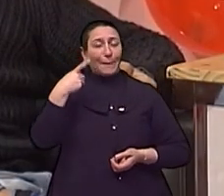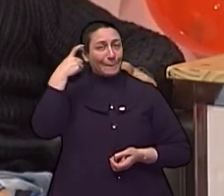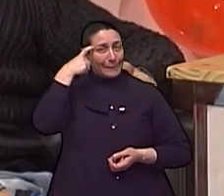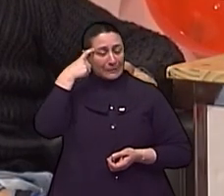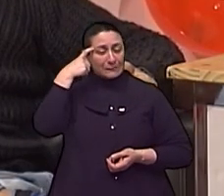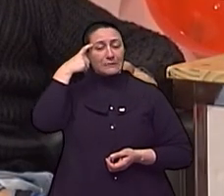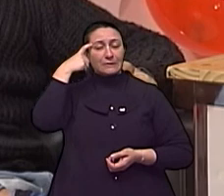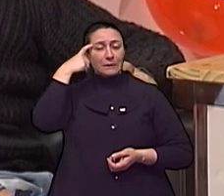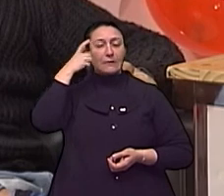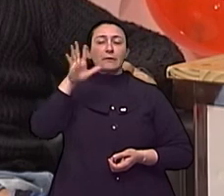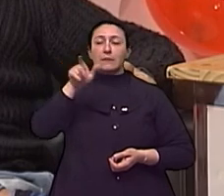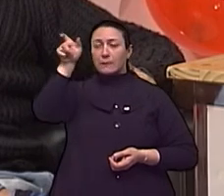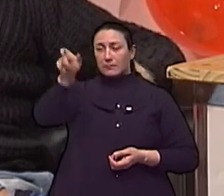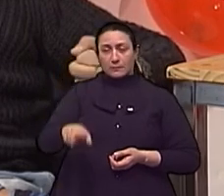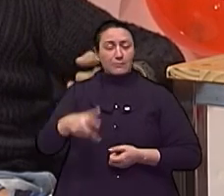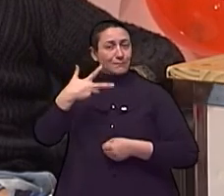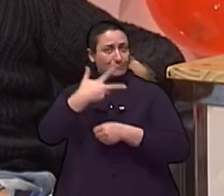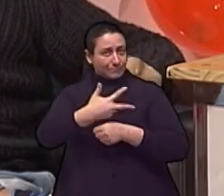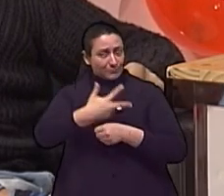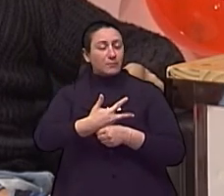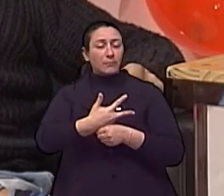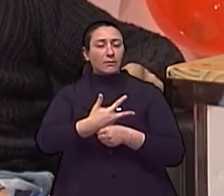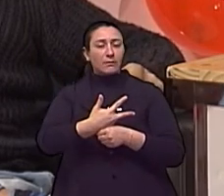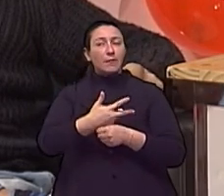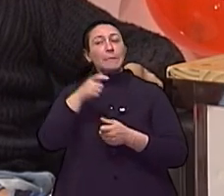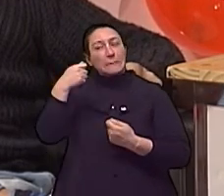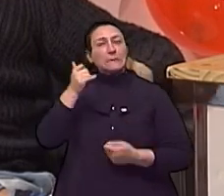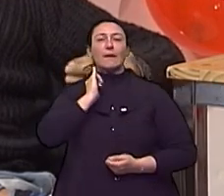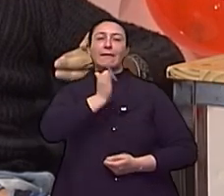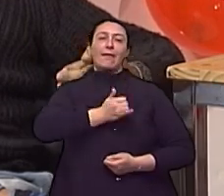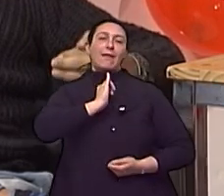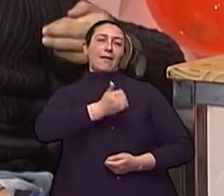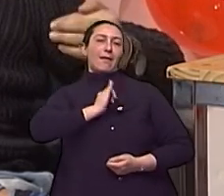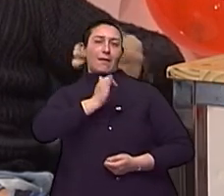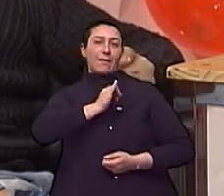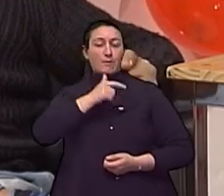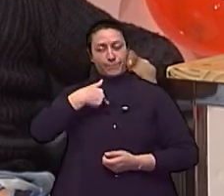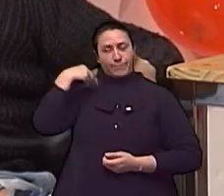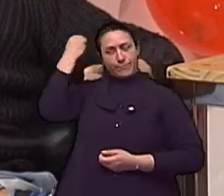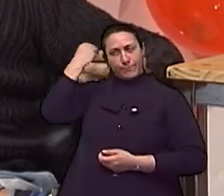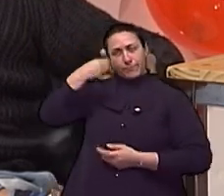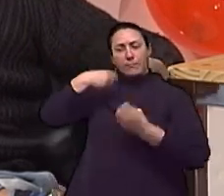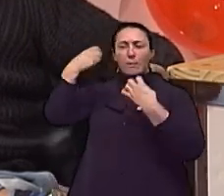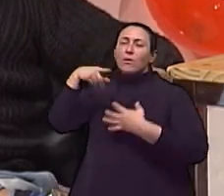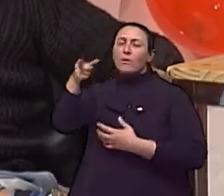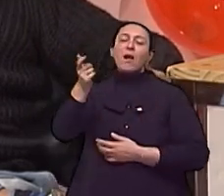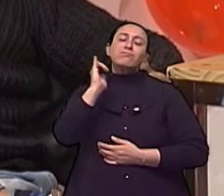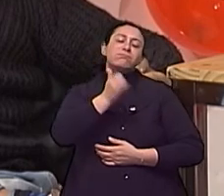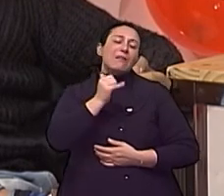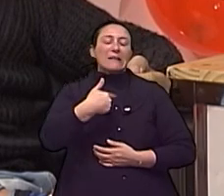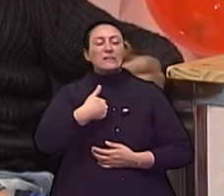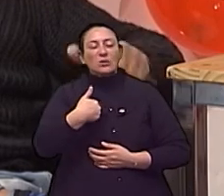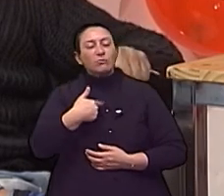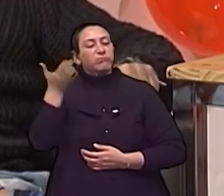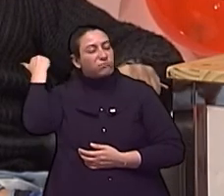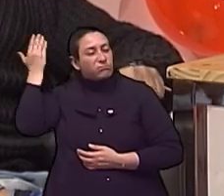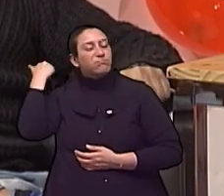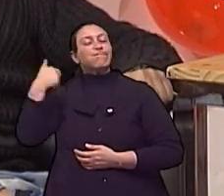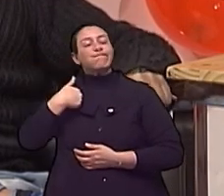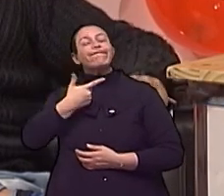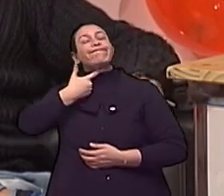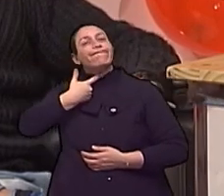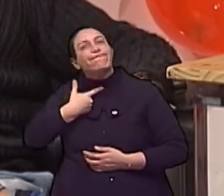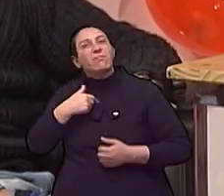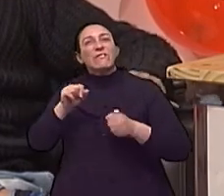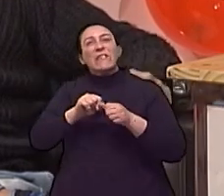que o idoso precisa fazer a sua narrativa né dizer o que que ele não fez o quê que ele gostaria de fazer de